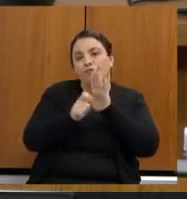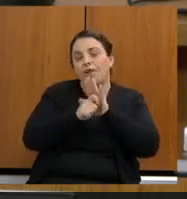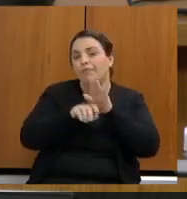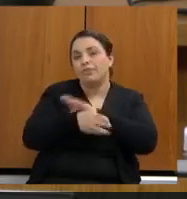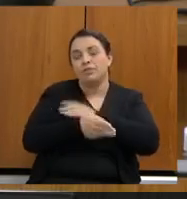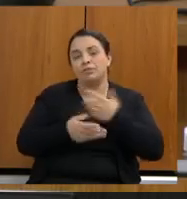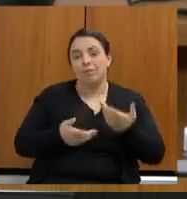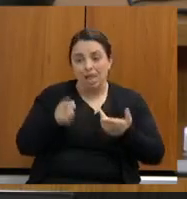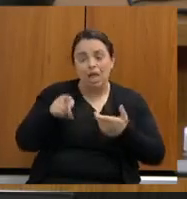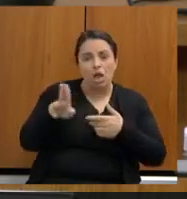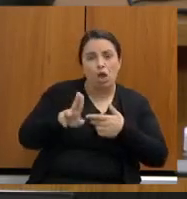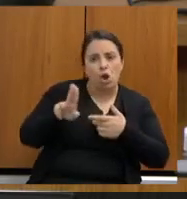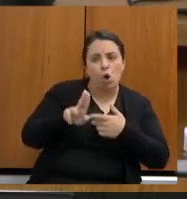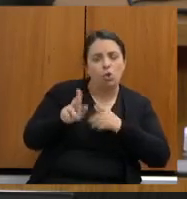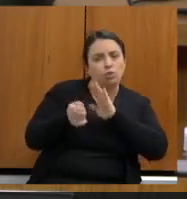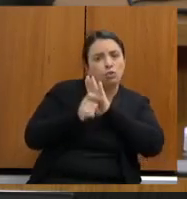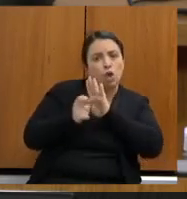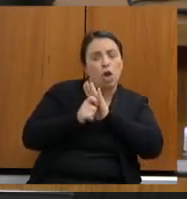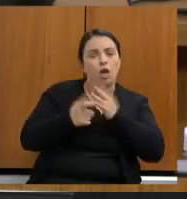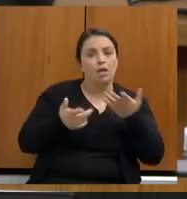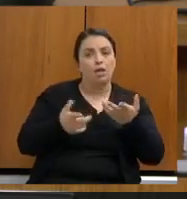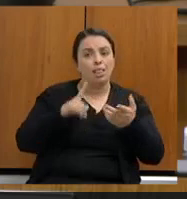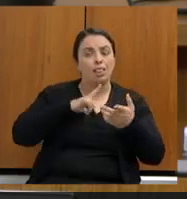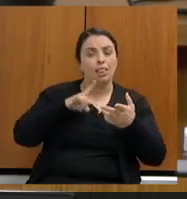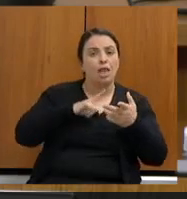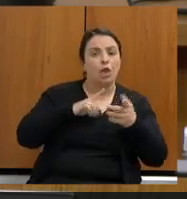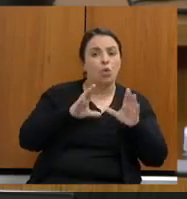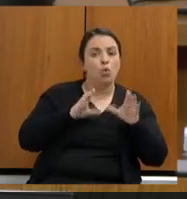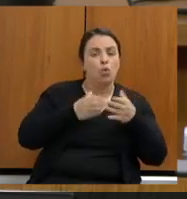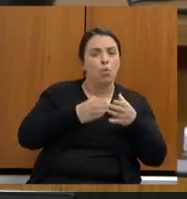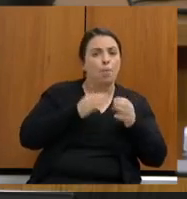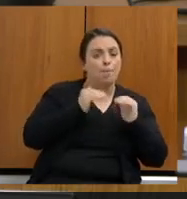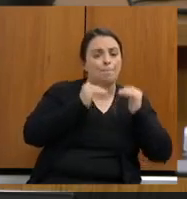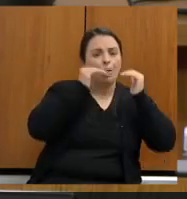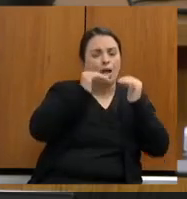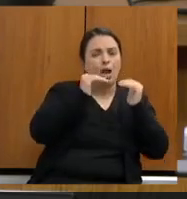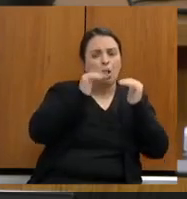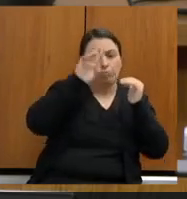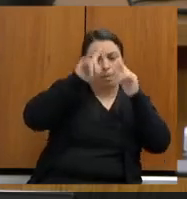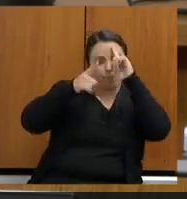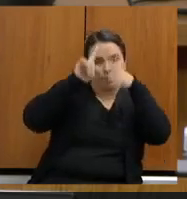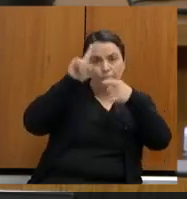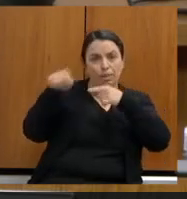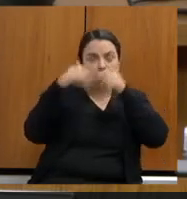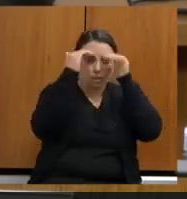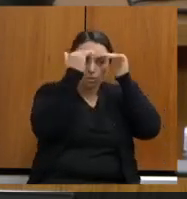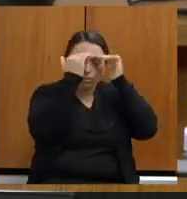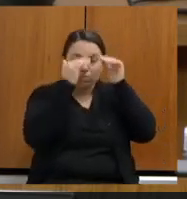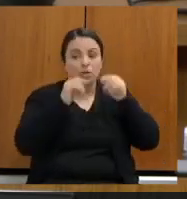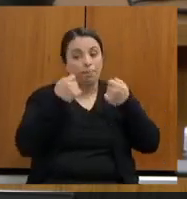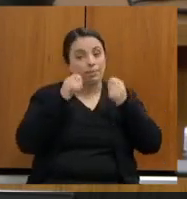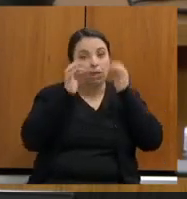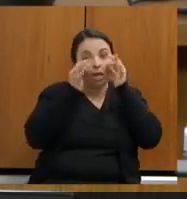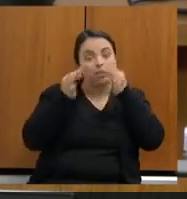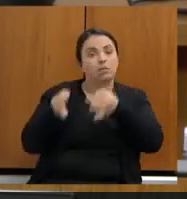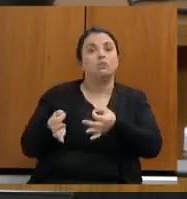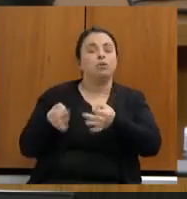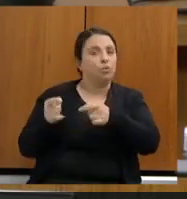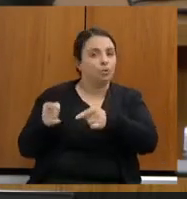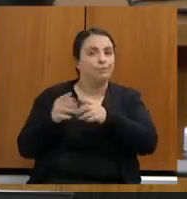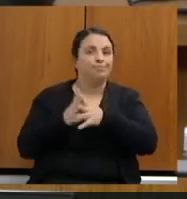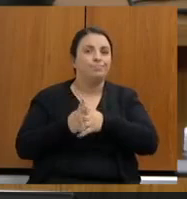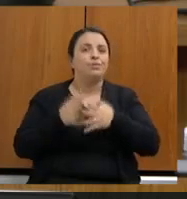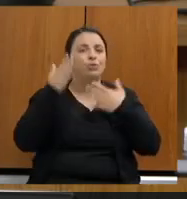independente está sendo usado por uma quadrilha Então tem que ter essa atenção com ele então Obrigado Deputado